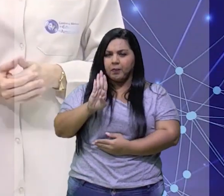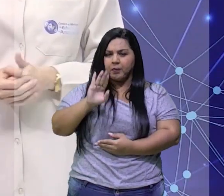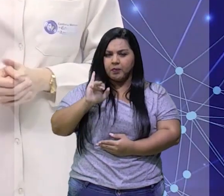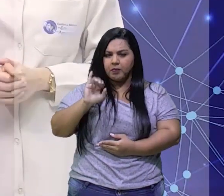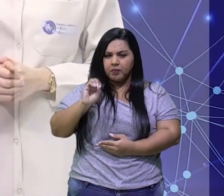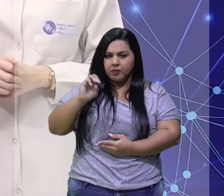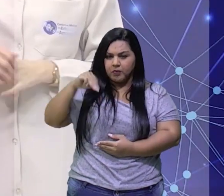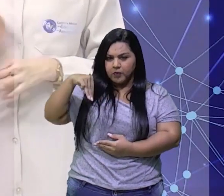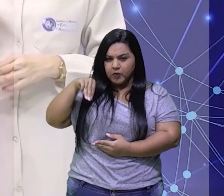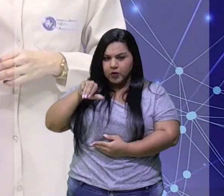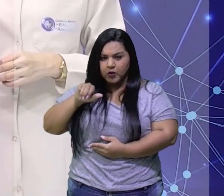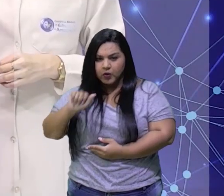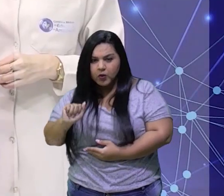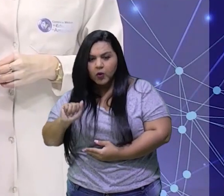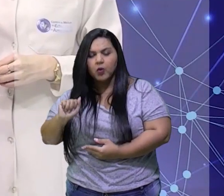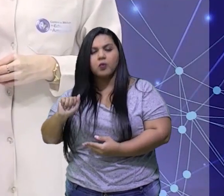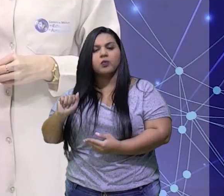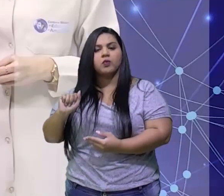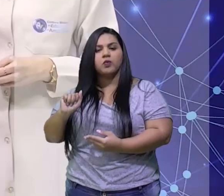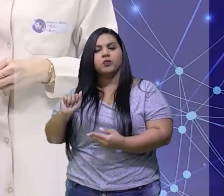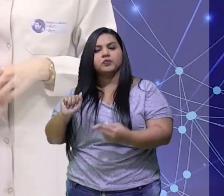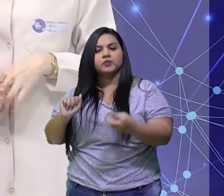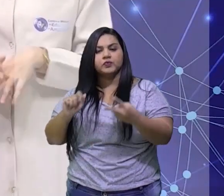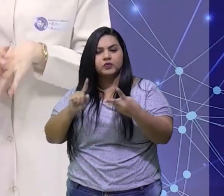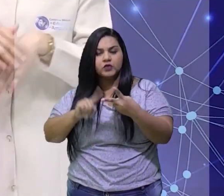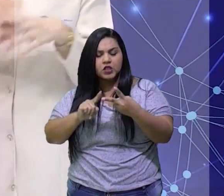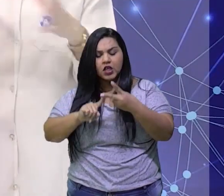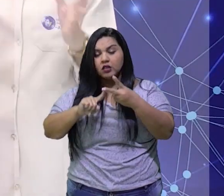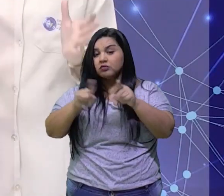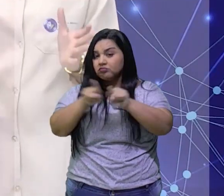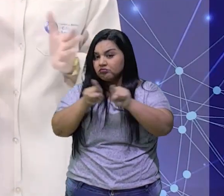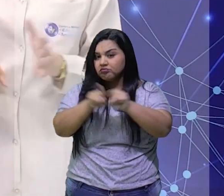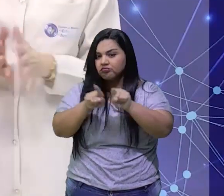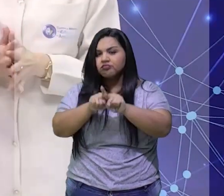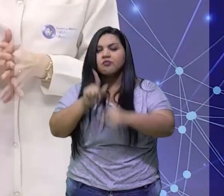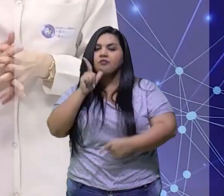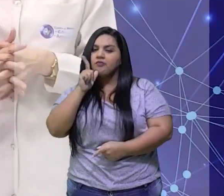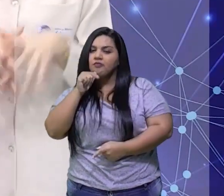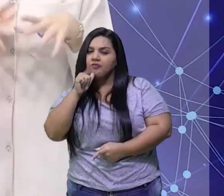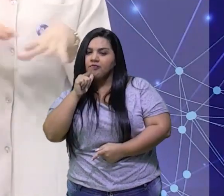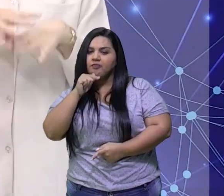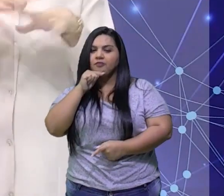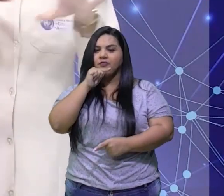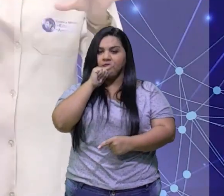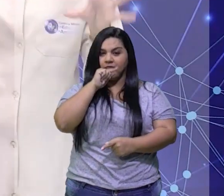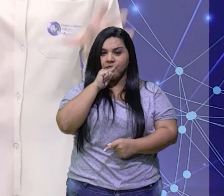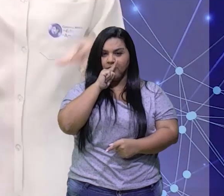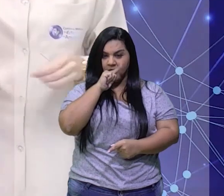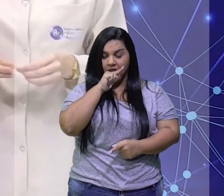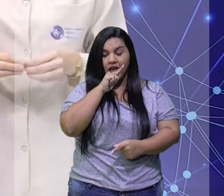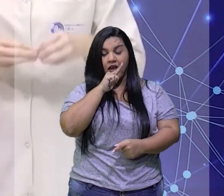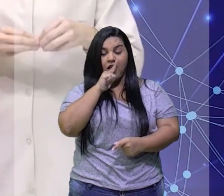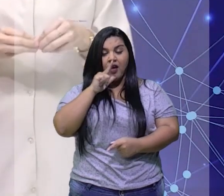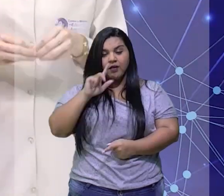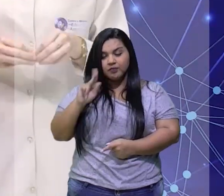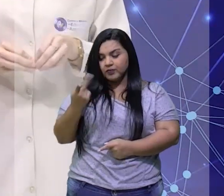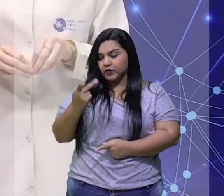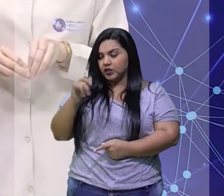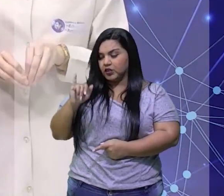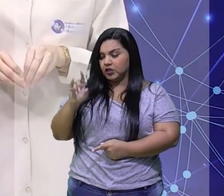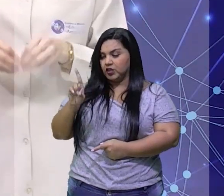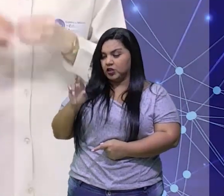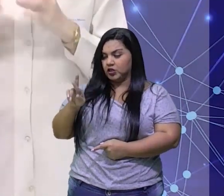parte dos mapas físicos, falar sobre a hidrografia, né? De repente, aí na área onde vocês moram, professor, eu quero fazer um mapa